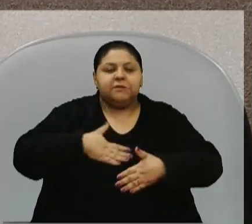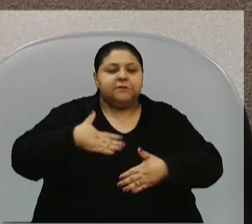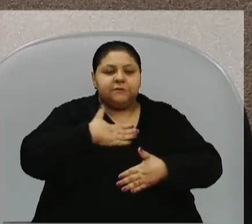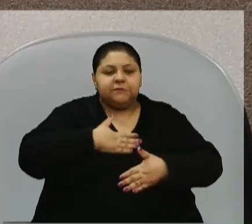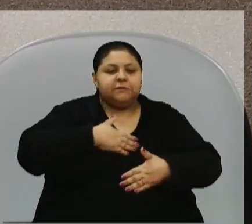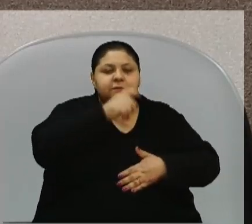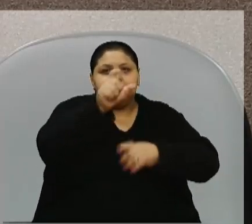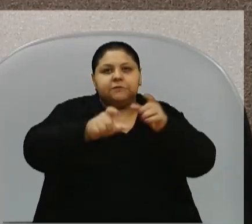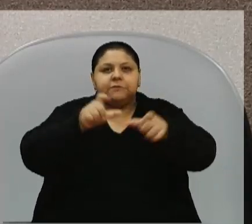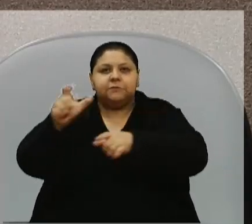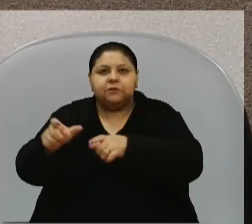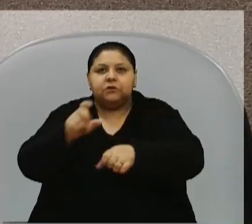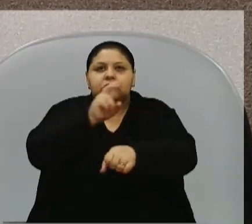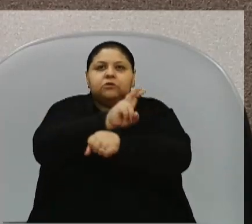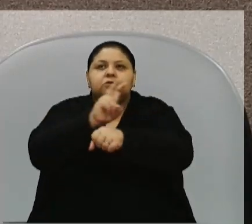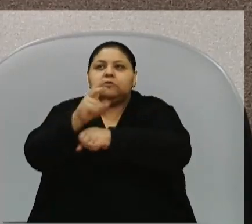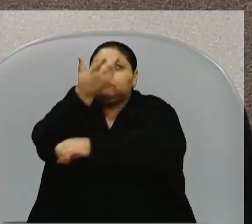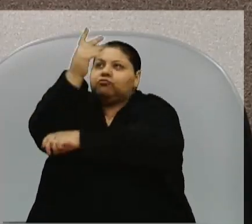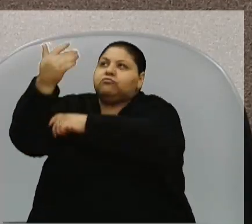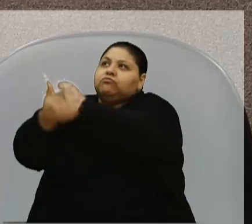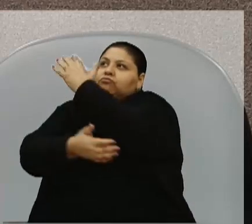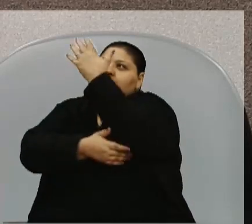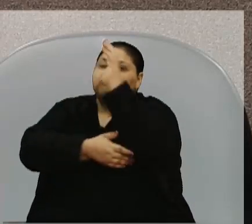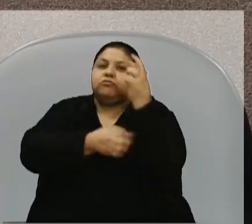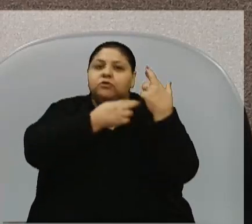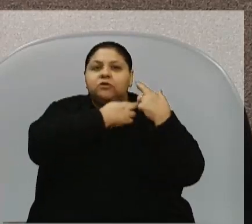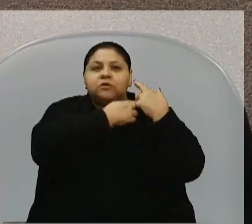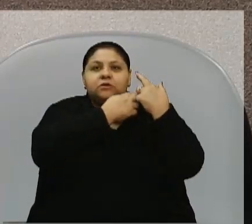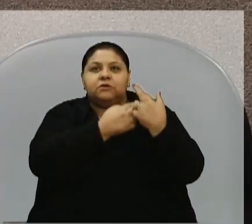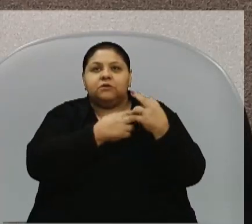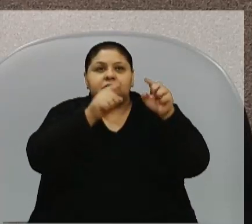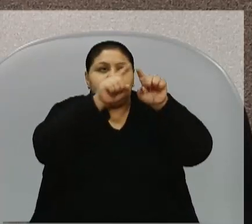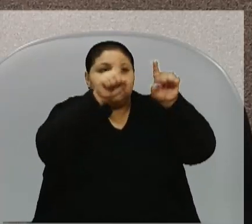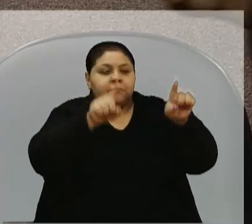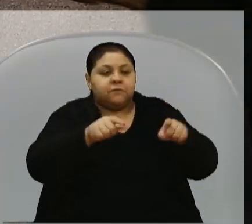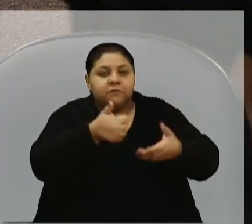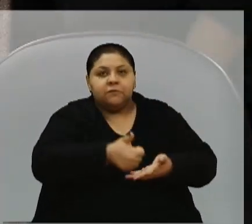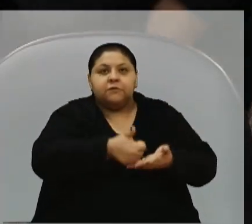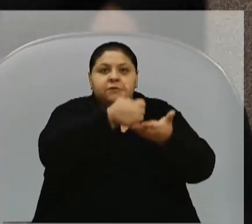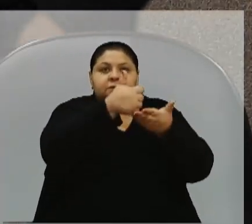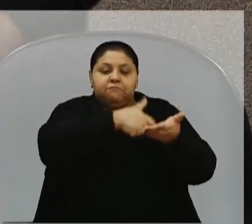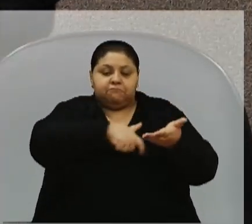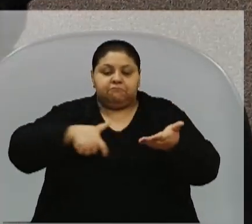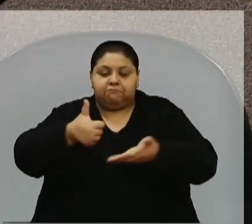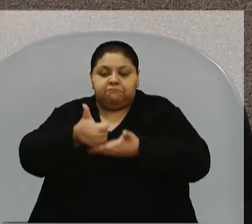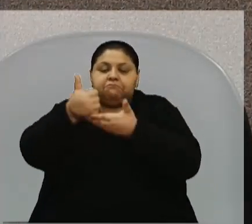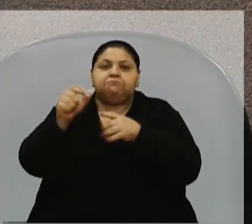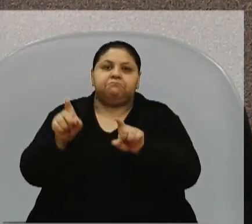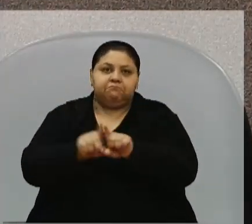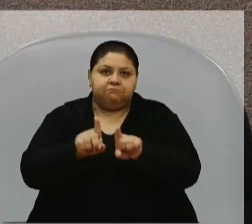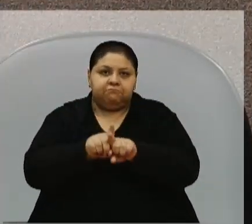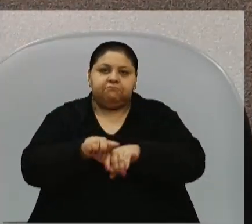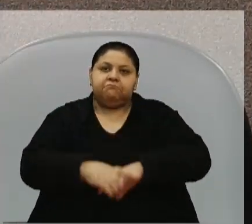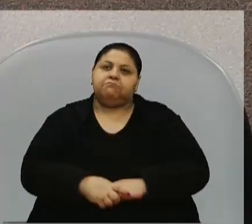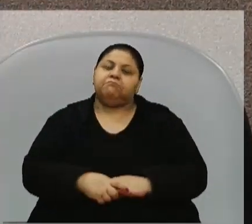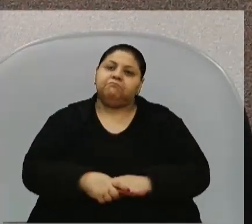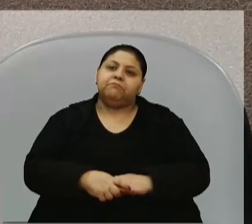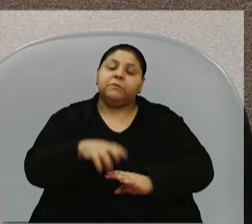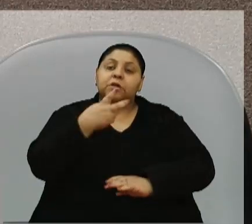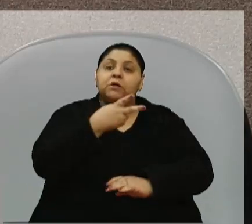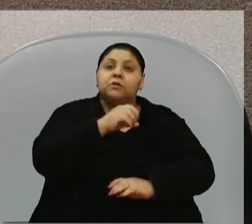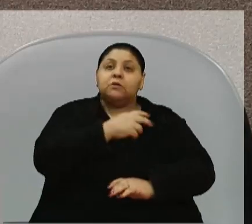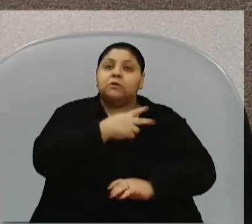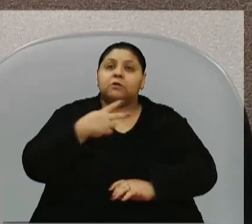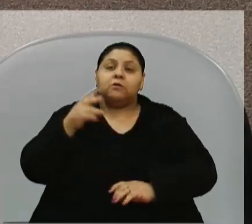meio ambiente e a responsabilidade com os colaboradores, apoiadores e patrocinadores. No ano de